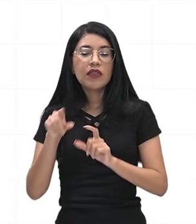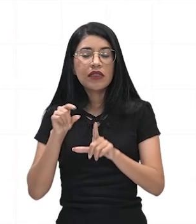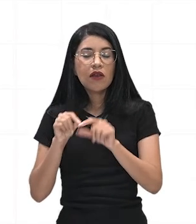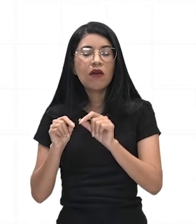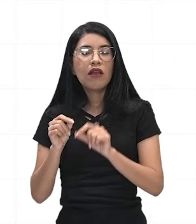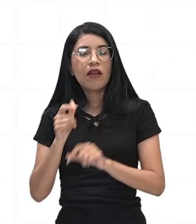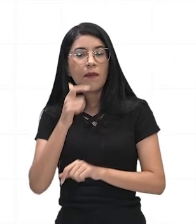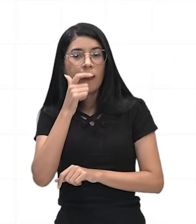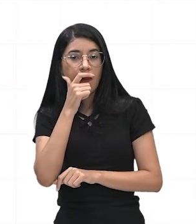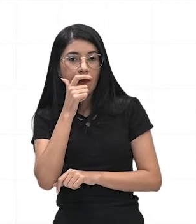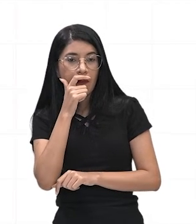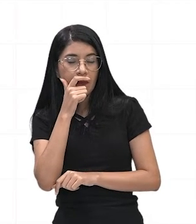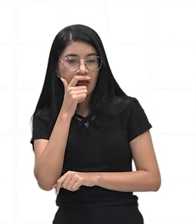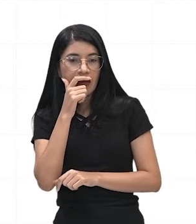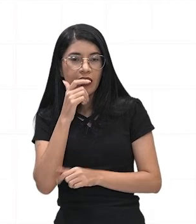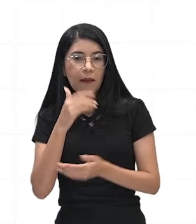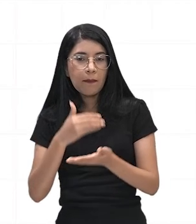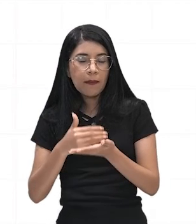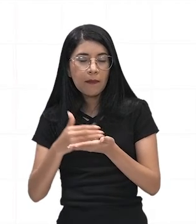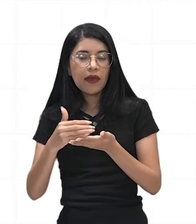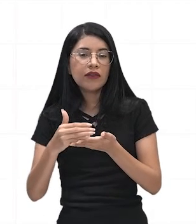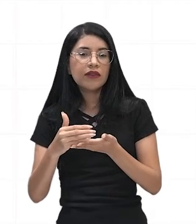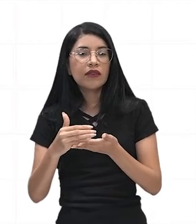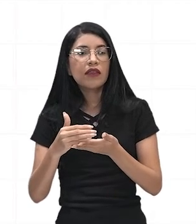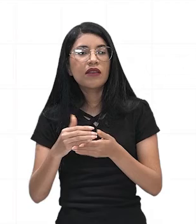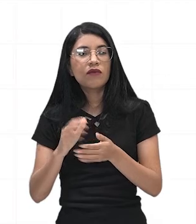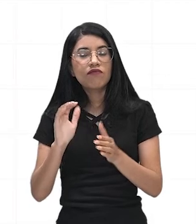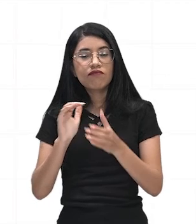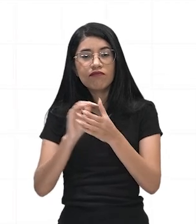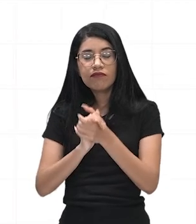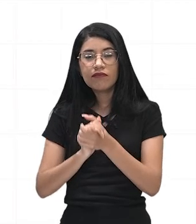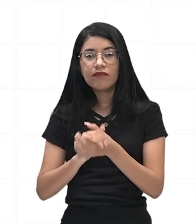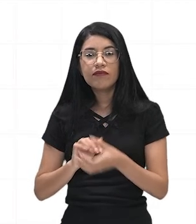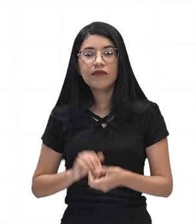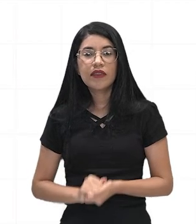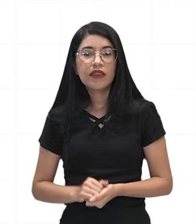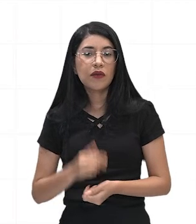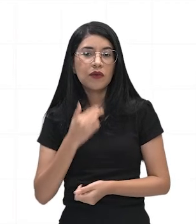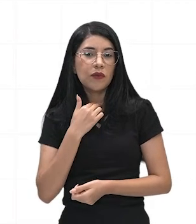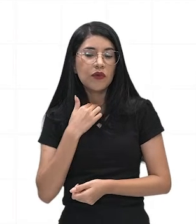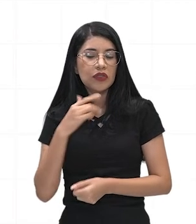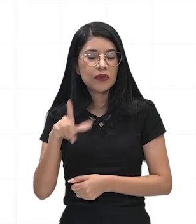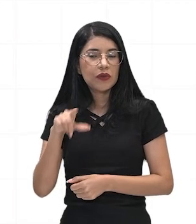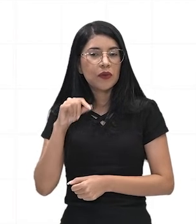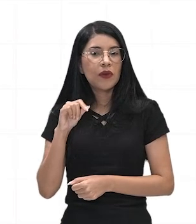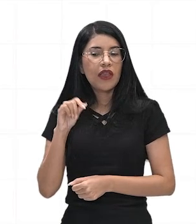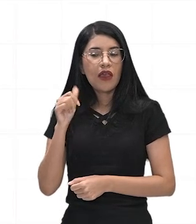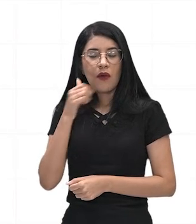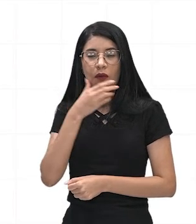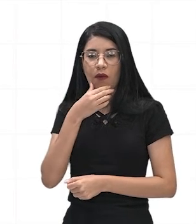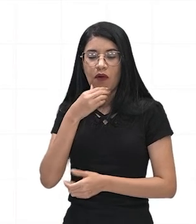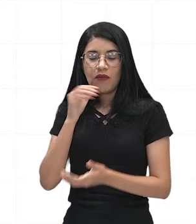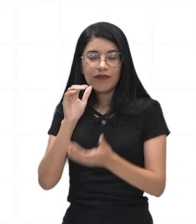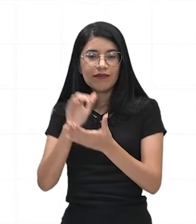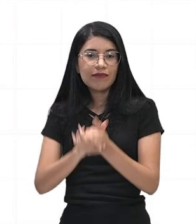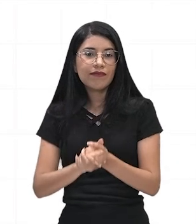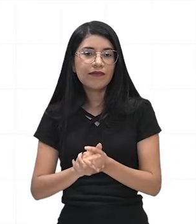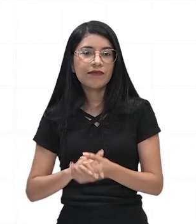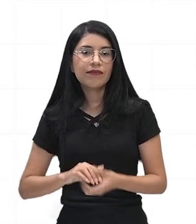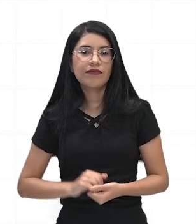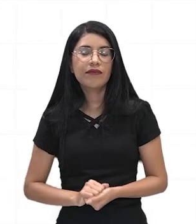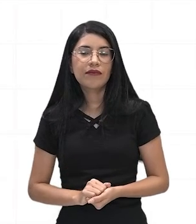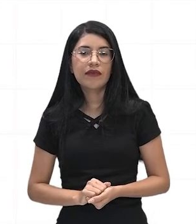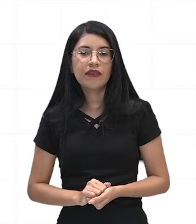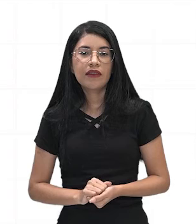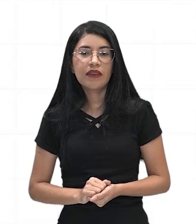seus pais no momento do casamento, ou seja, não podiam escolher aí com quem iria se casar, o casamento tinha que ser com